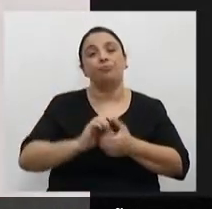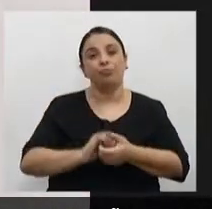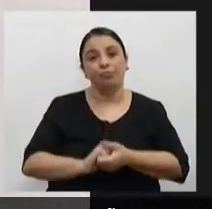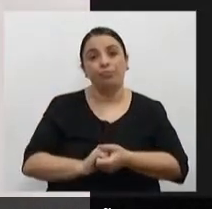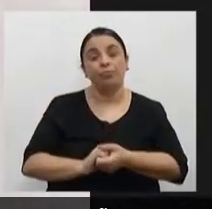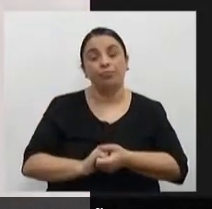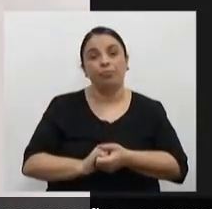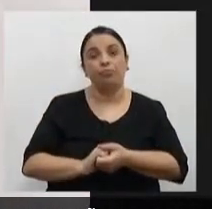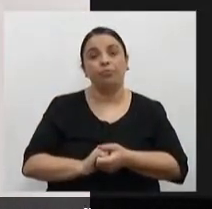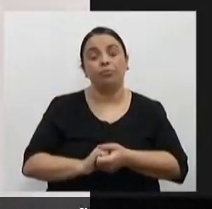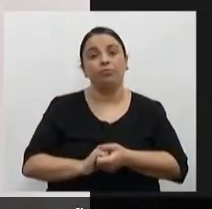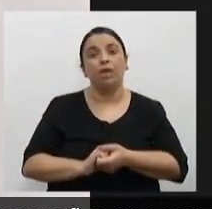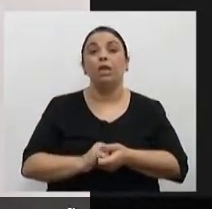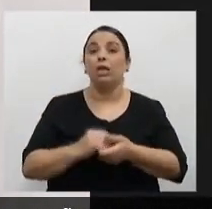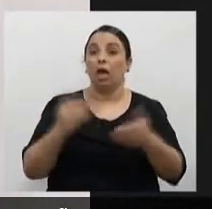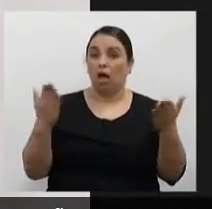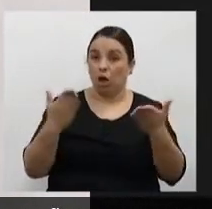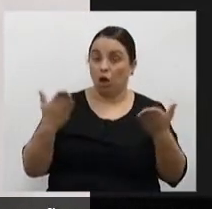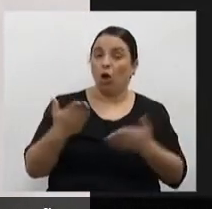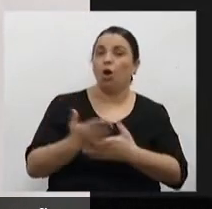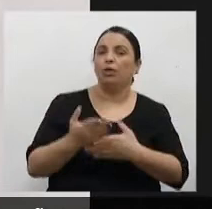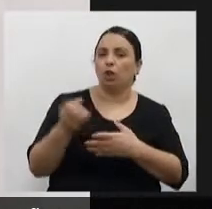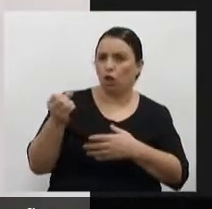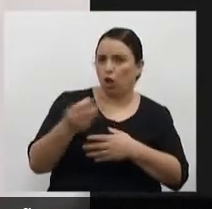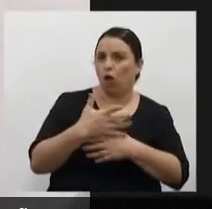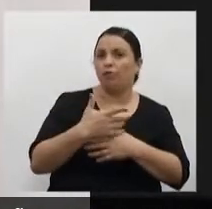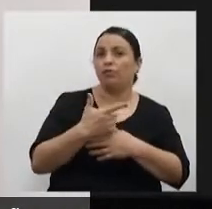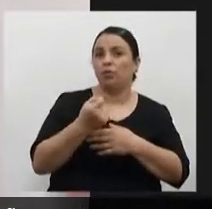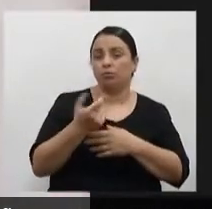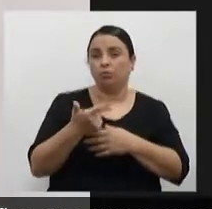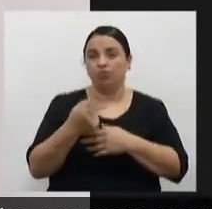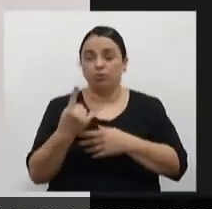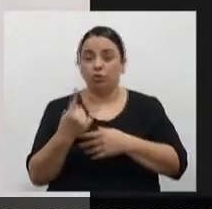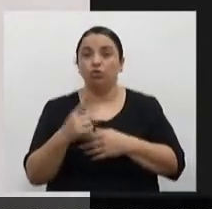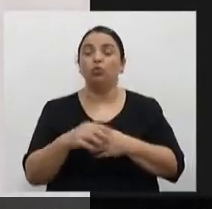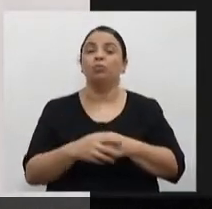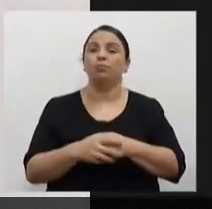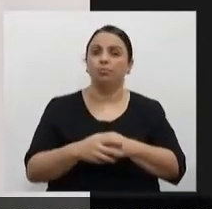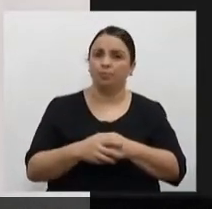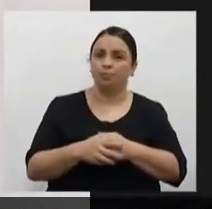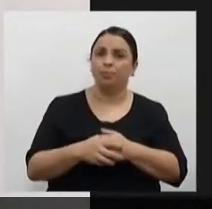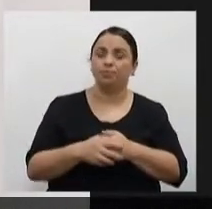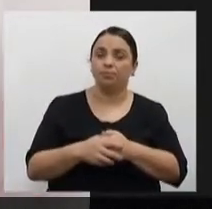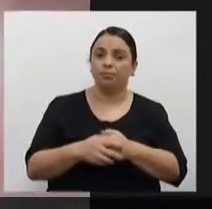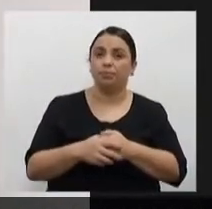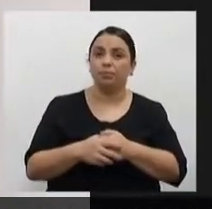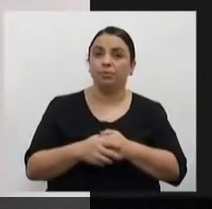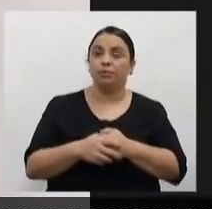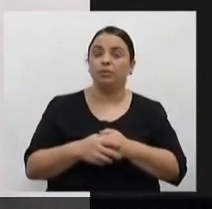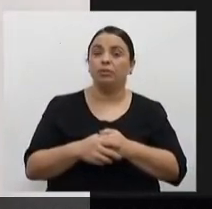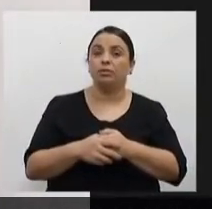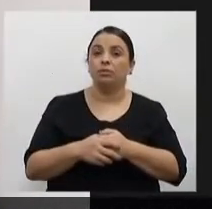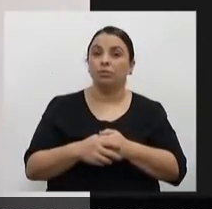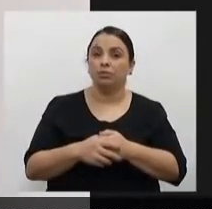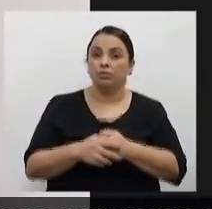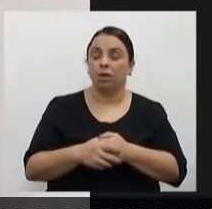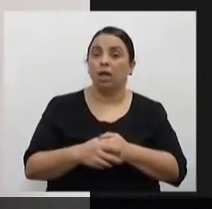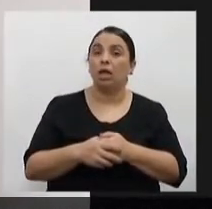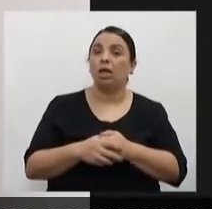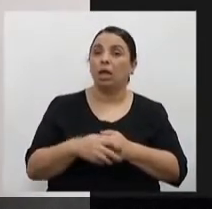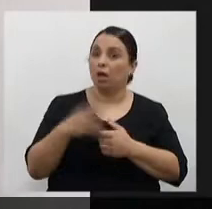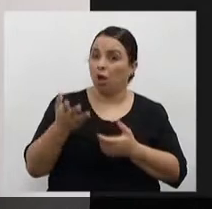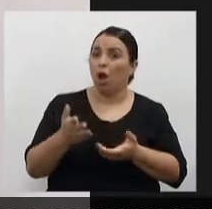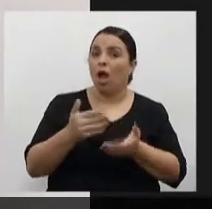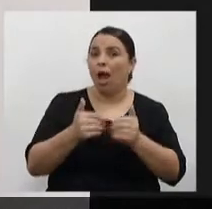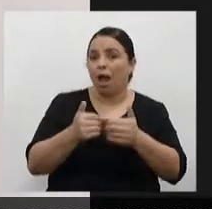14.175, que é agora de 2021, onde foi sancionado pela própria Câmara Municipal, porque